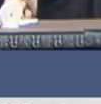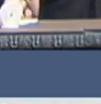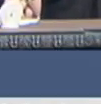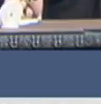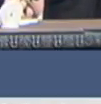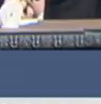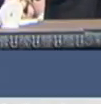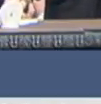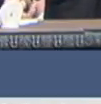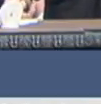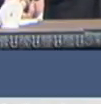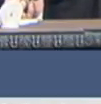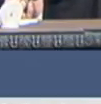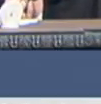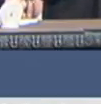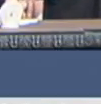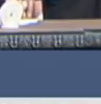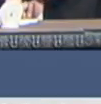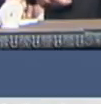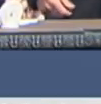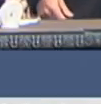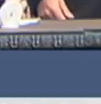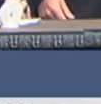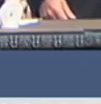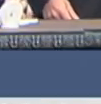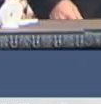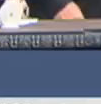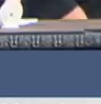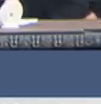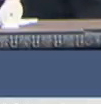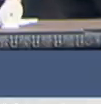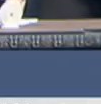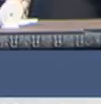Cidinha Campos para fazer a leitura da ata.